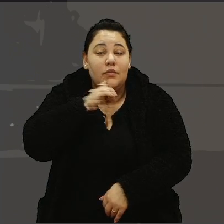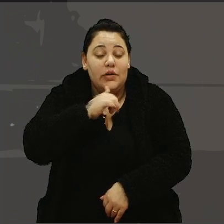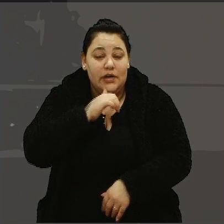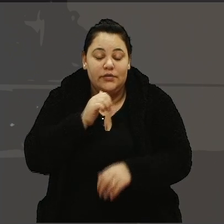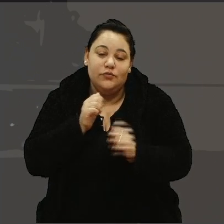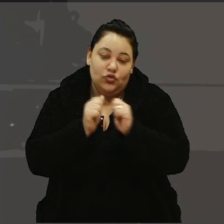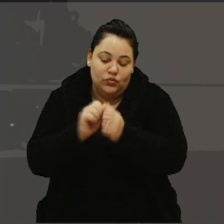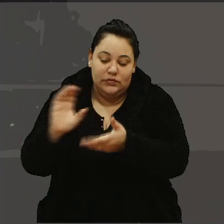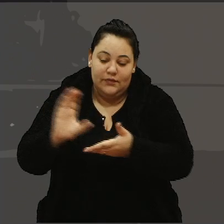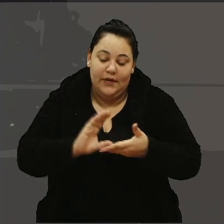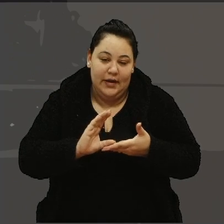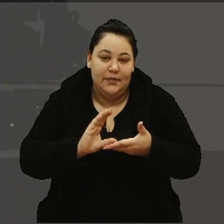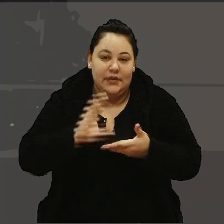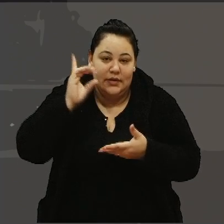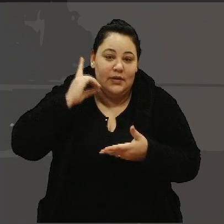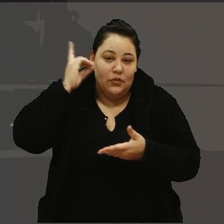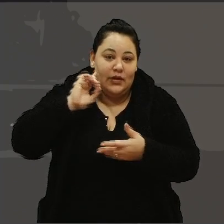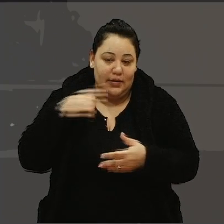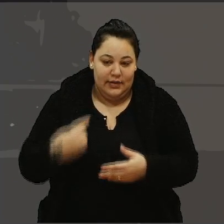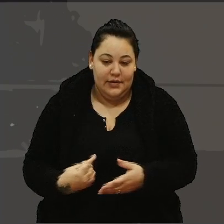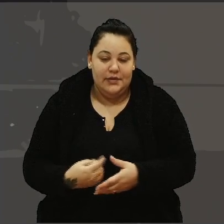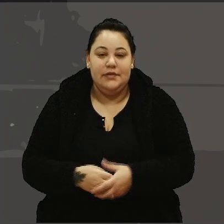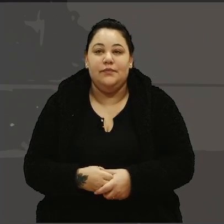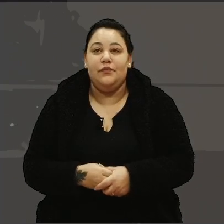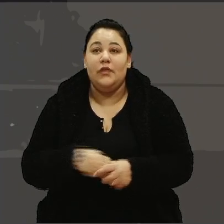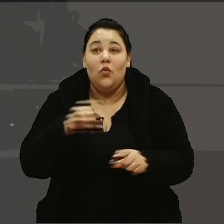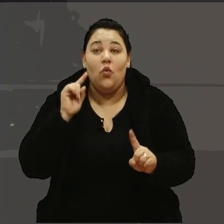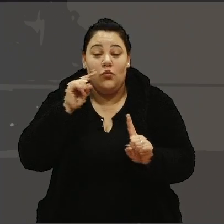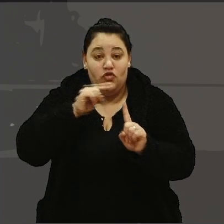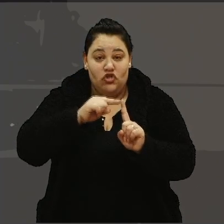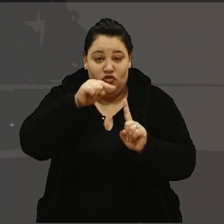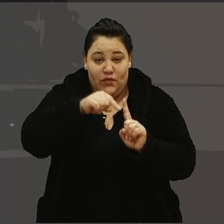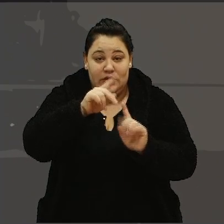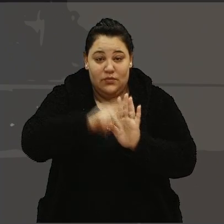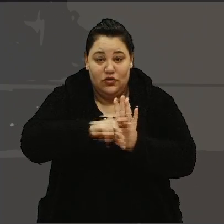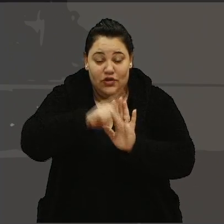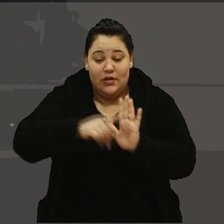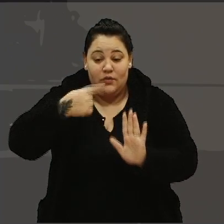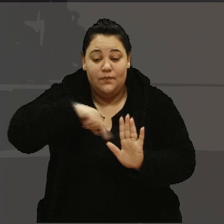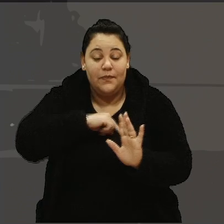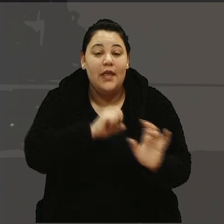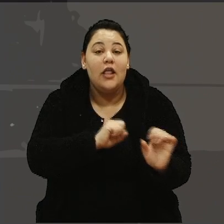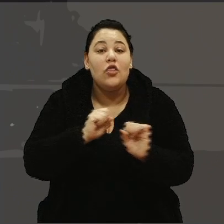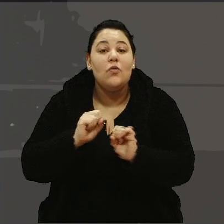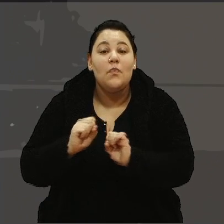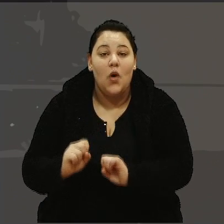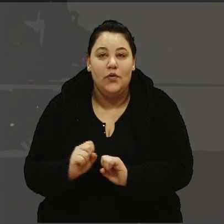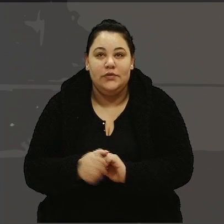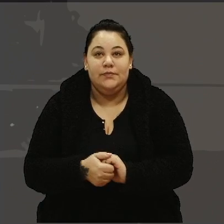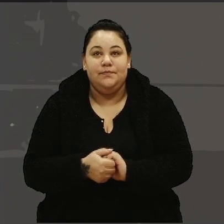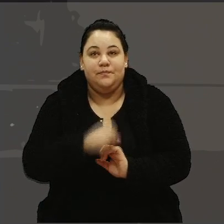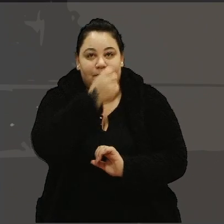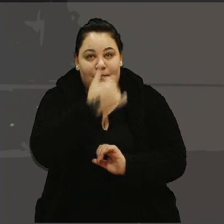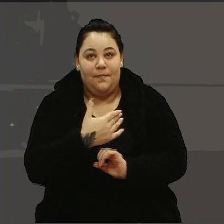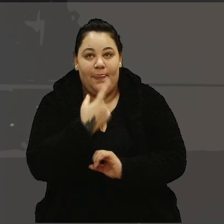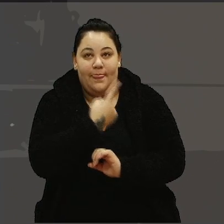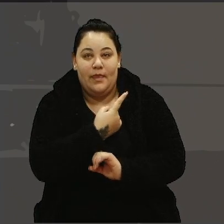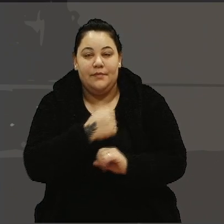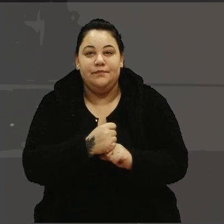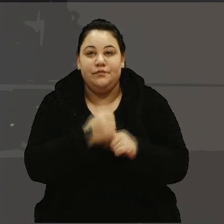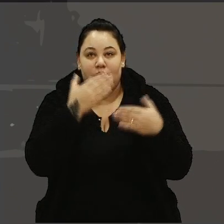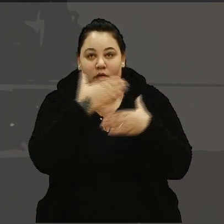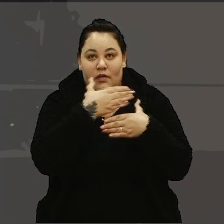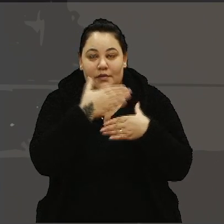parlamentar da deputada Denise Pessoa. Então, o objetivo do projeto é que a gente possa... Bom, aqui é a missão da